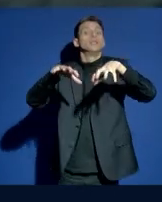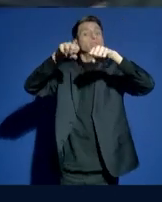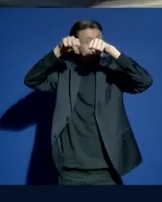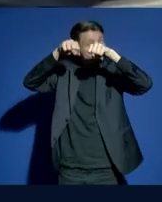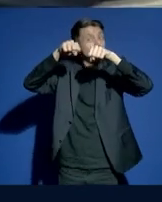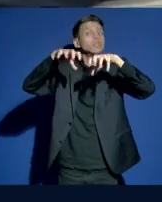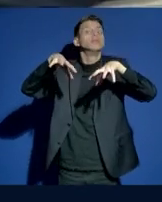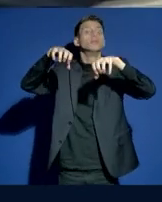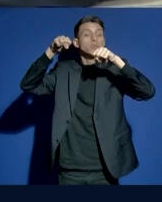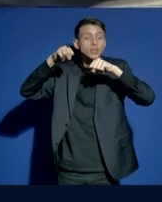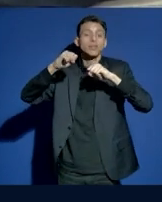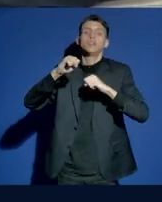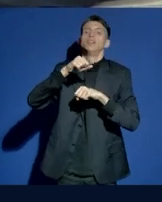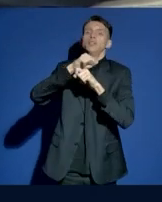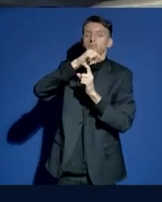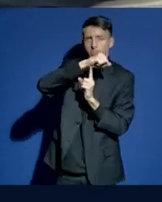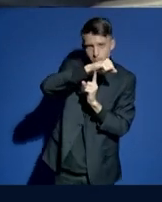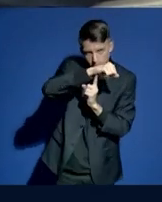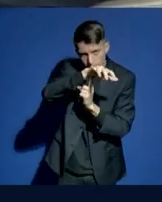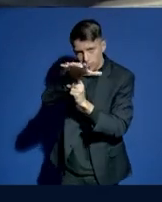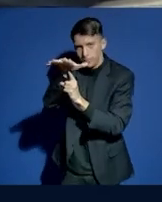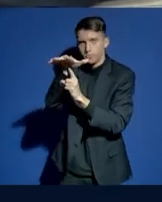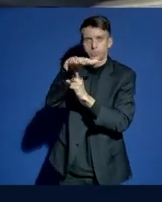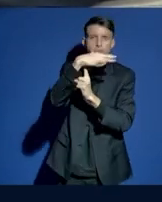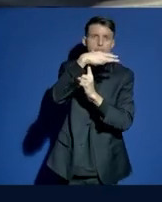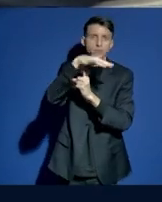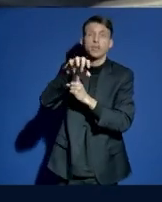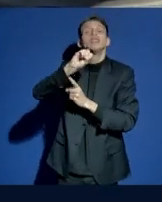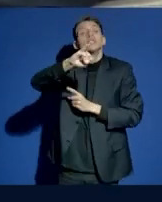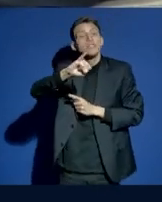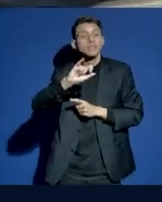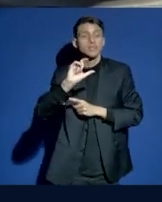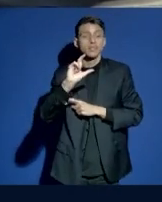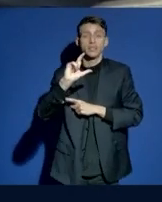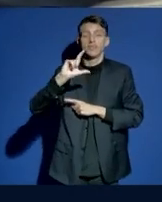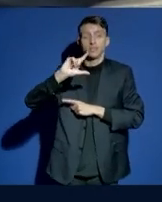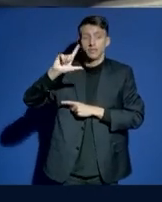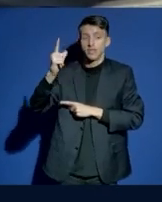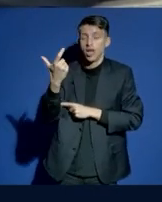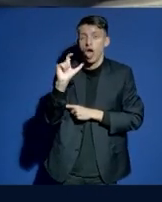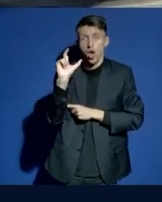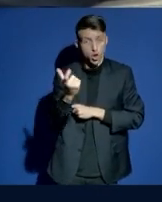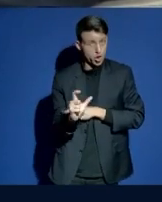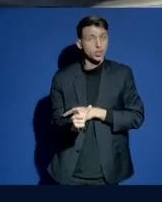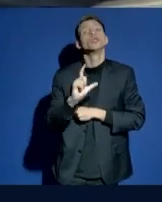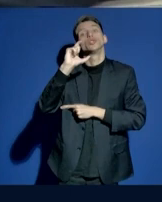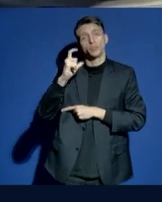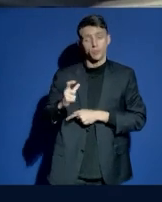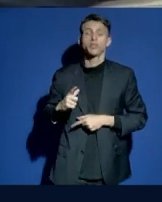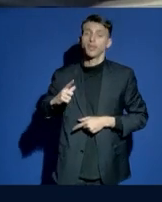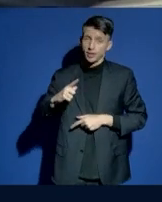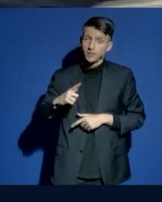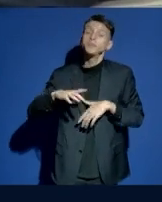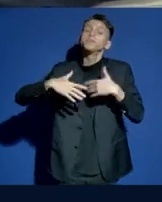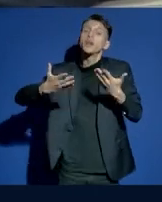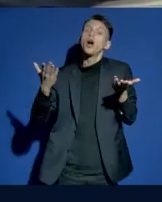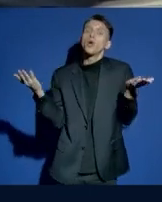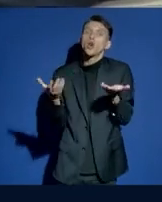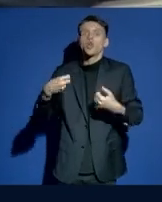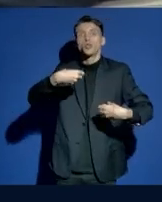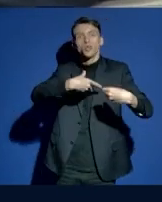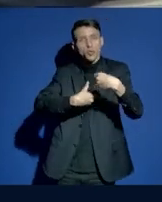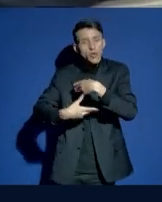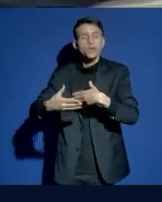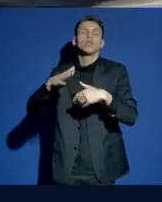e vai lá e complementa com esses milímetros faltantes Nós introduzimos também é além dessas